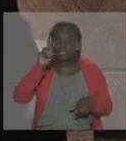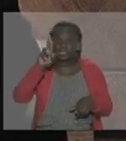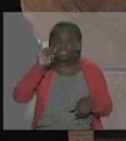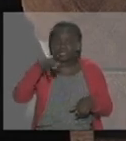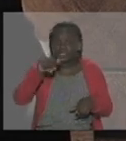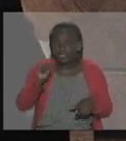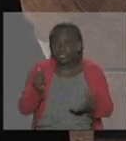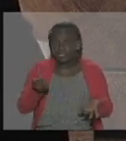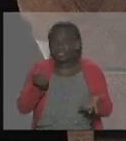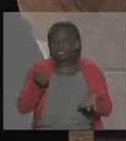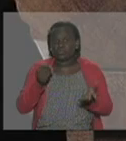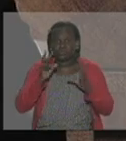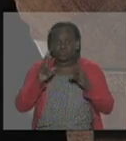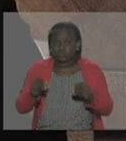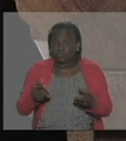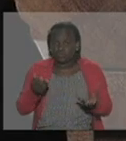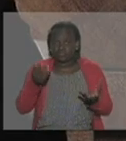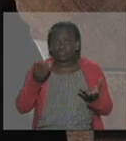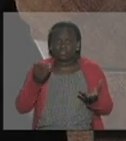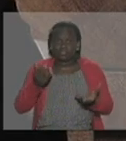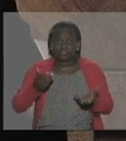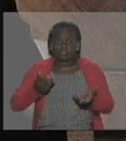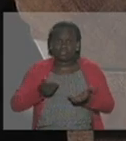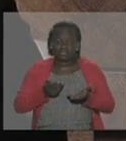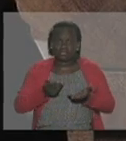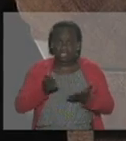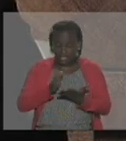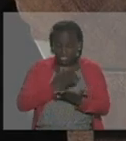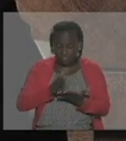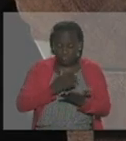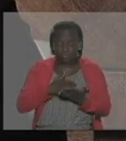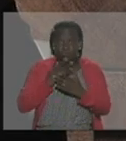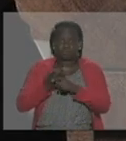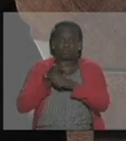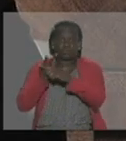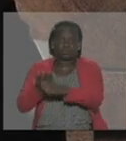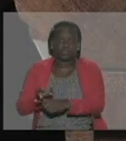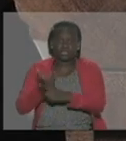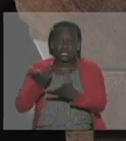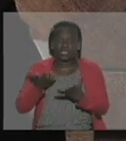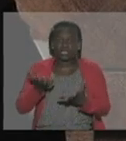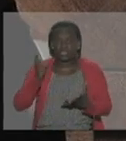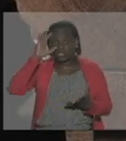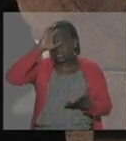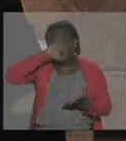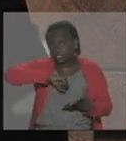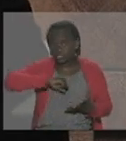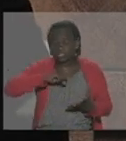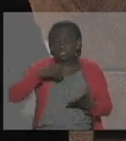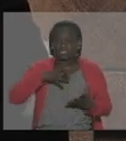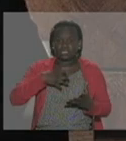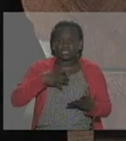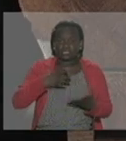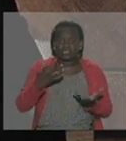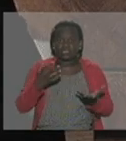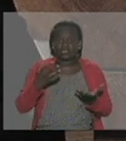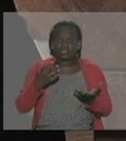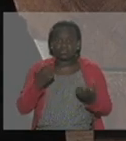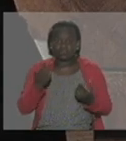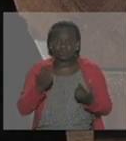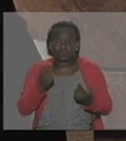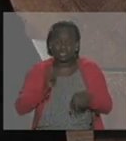senar tudo que não é e passar tudo que todo Livro que busca a compreensão do